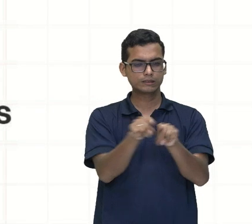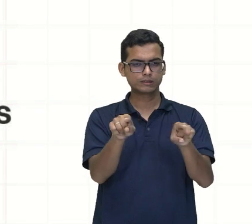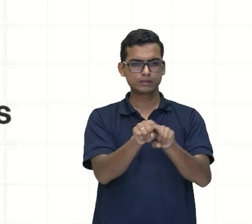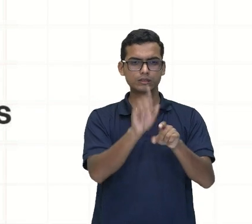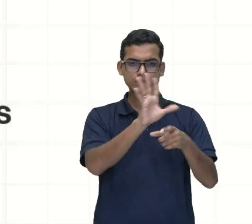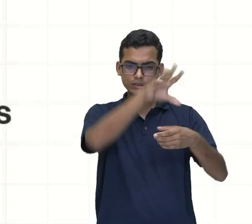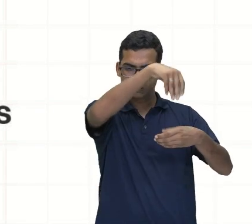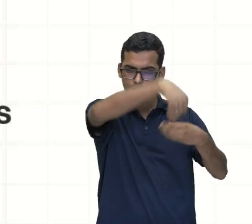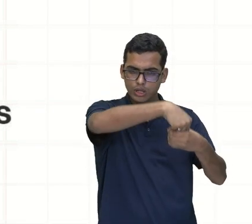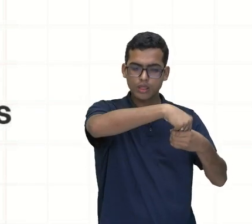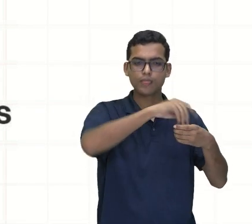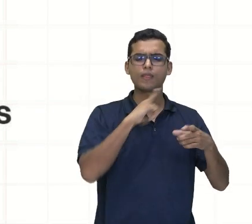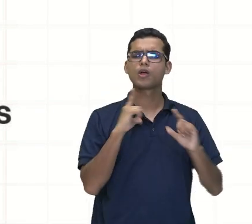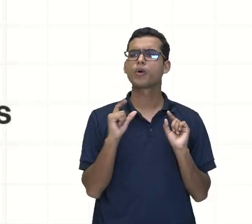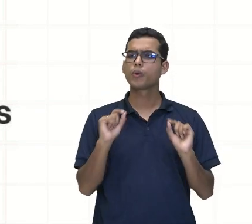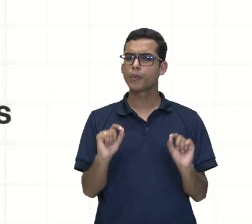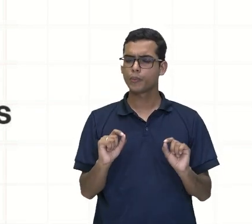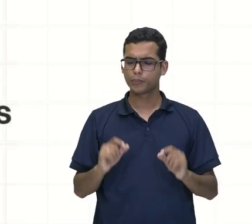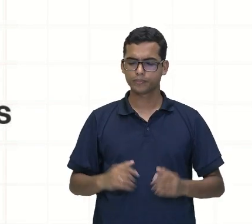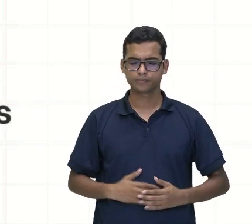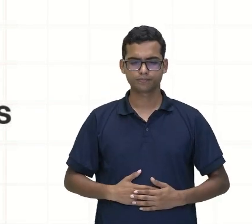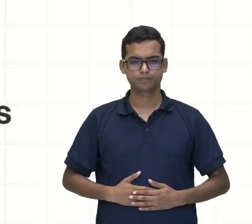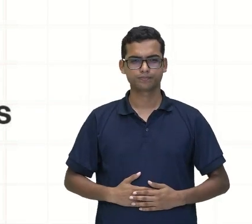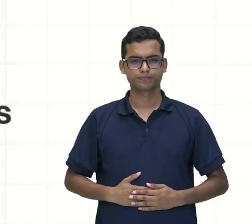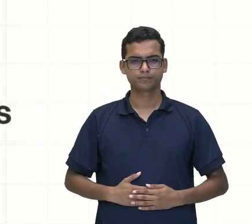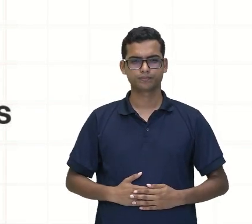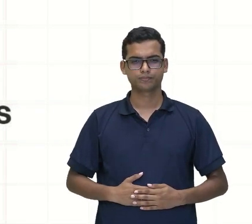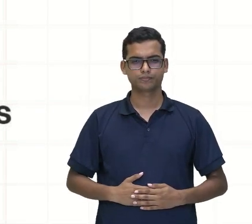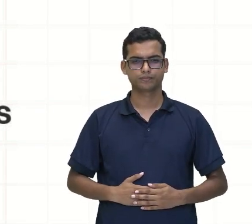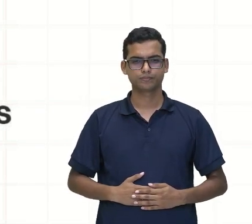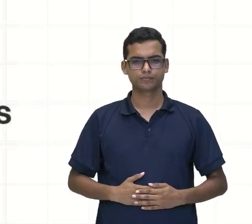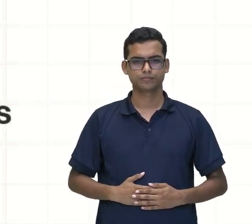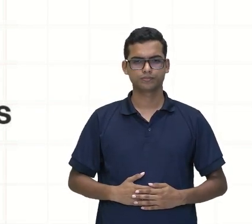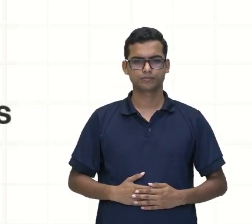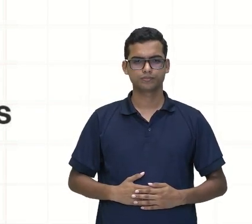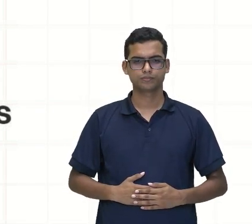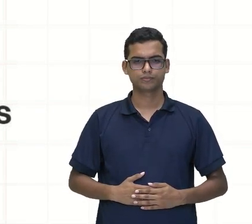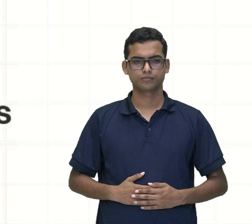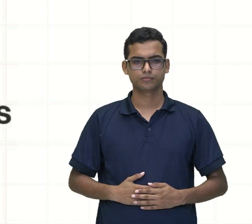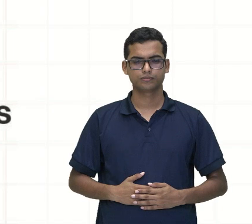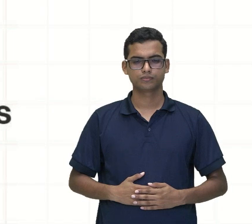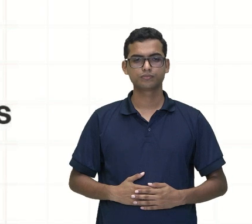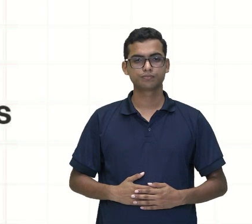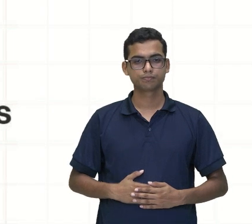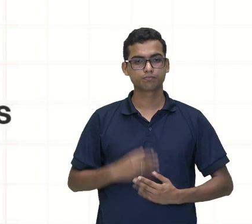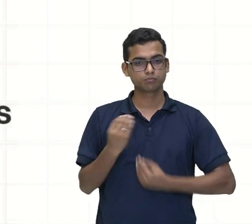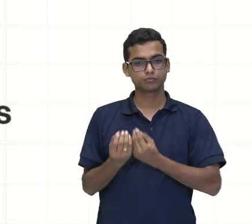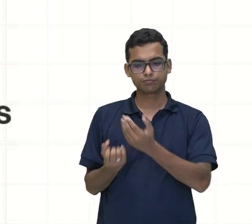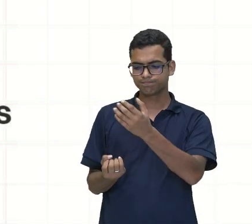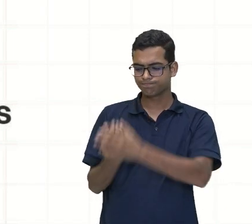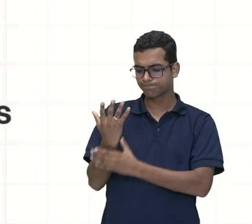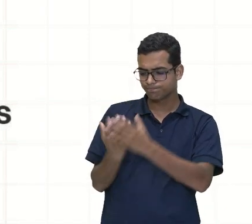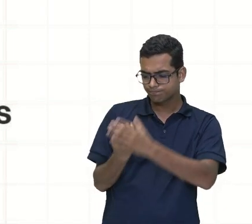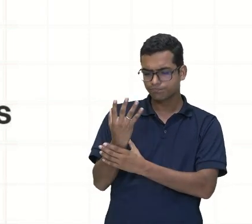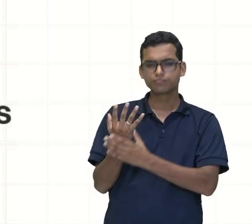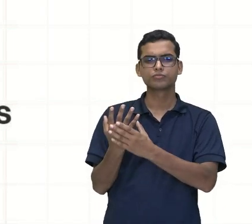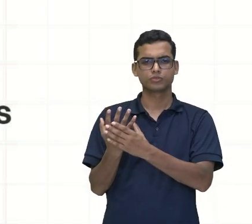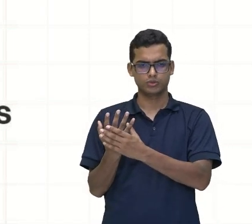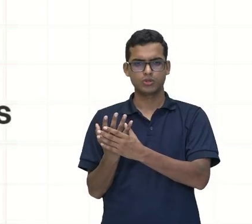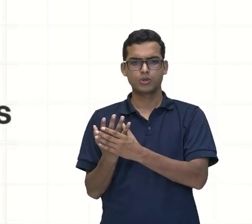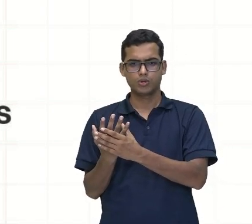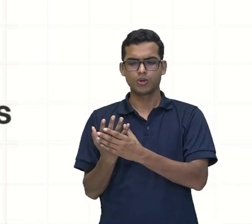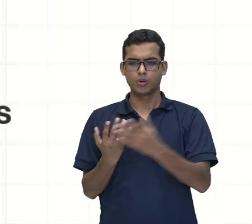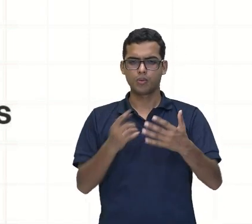desse sistema econômico, que é o capitalismo, a gente tem os meios de produção. Os meios de produção é tudo